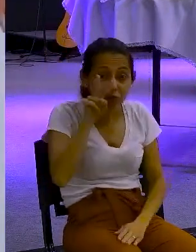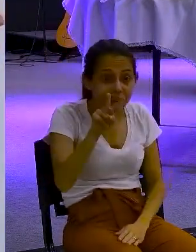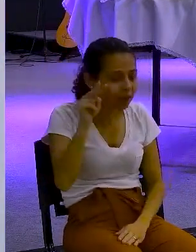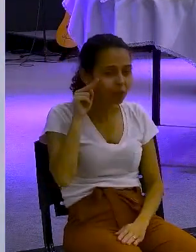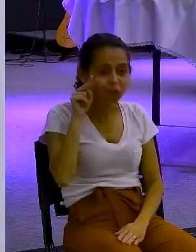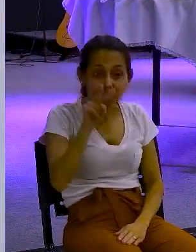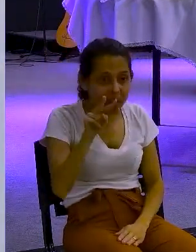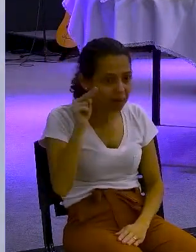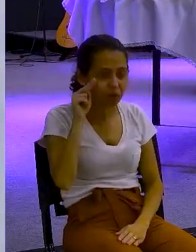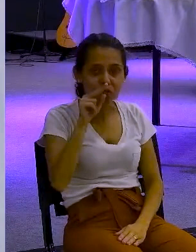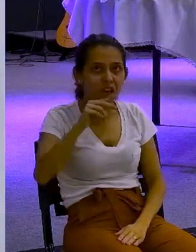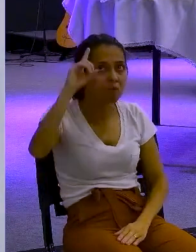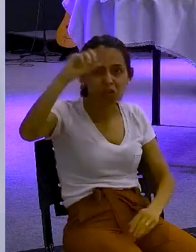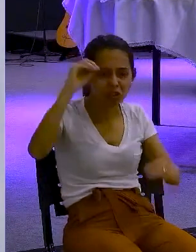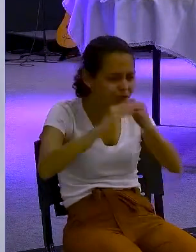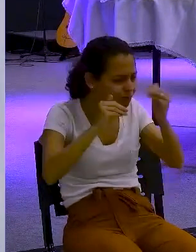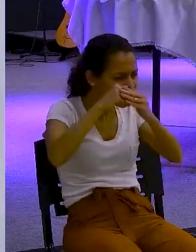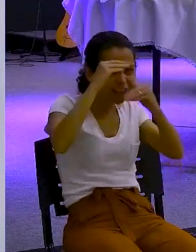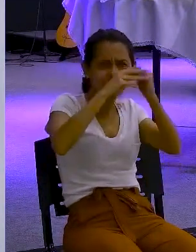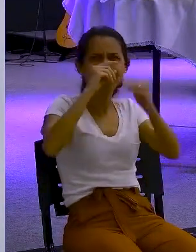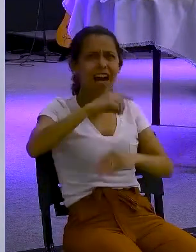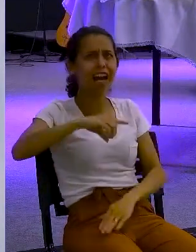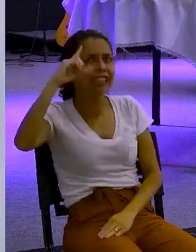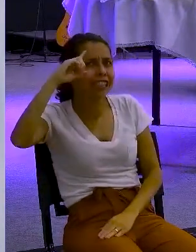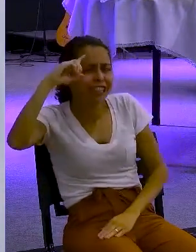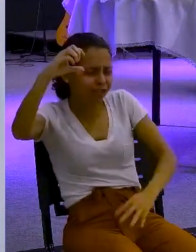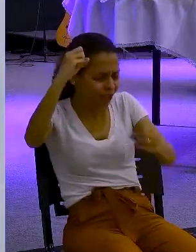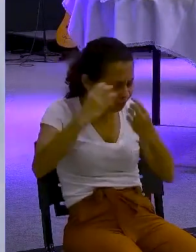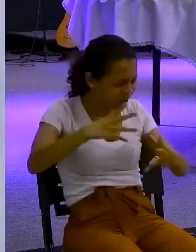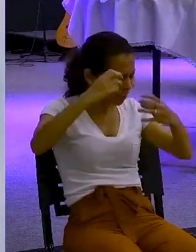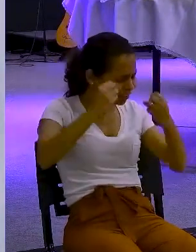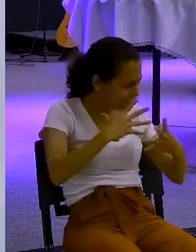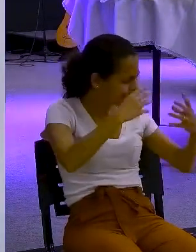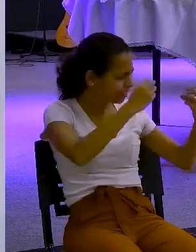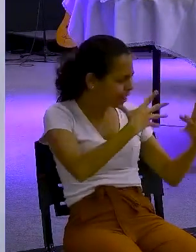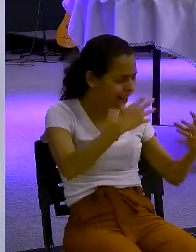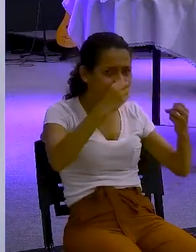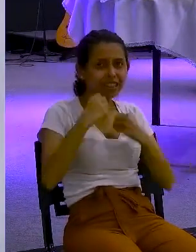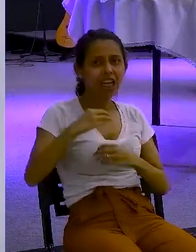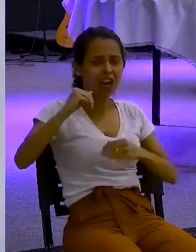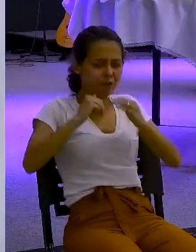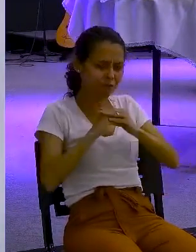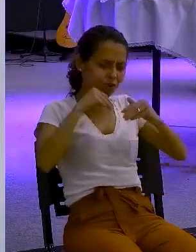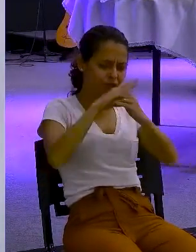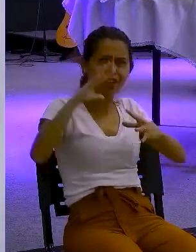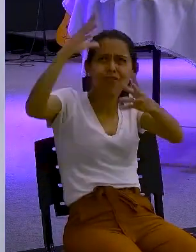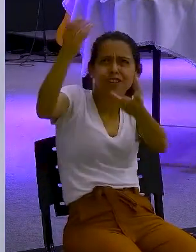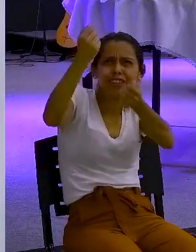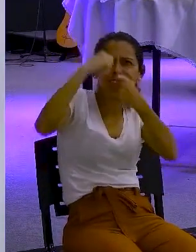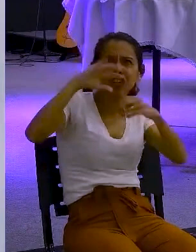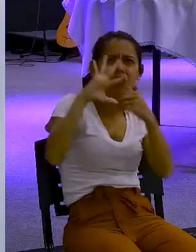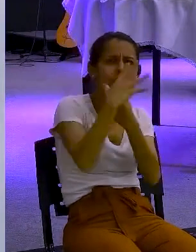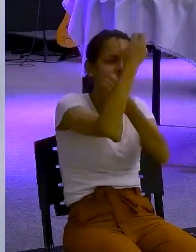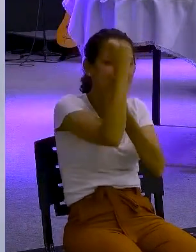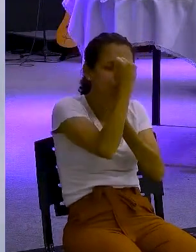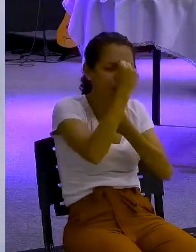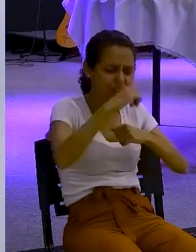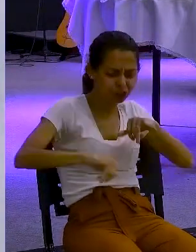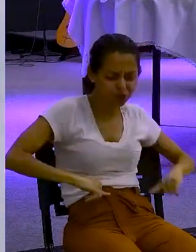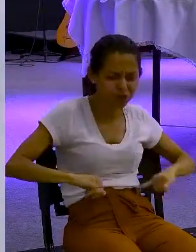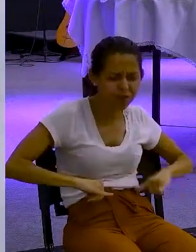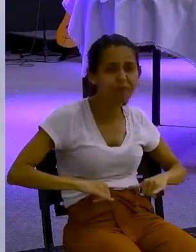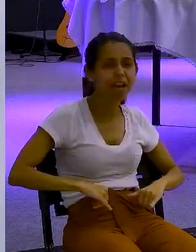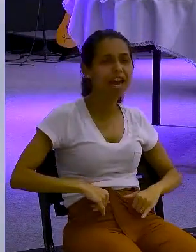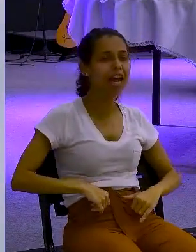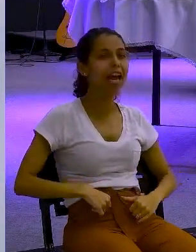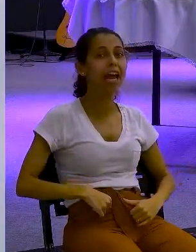está fazendo. Nós enxergamos o ensino no meio das provações, nós enxergamos o fortalecimento do Senhor em meio ao sofrimento. Nós começamos a